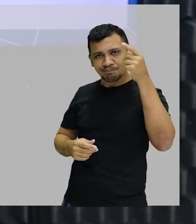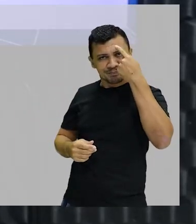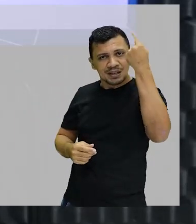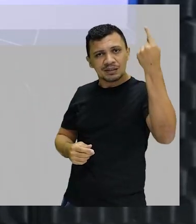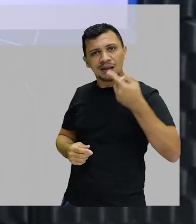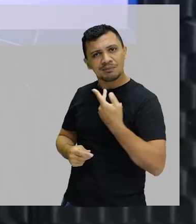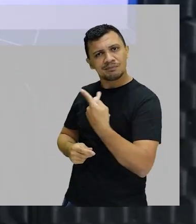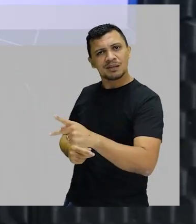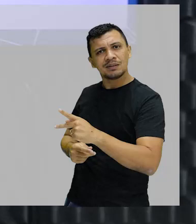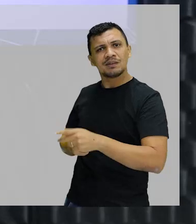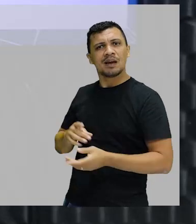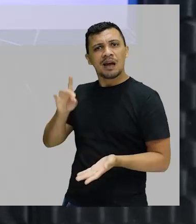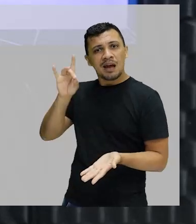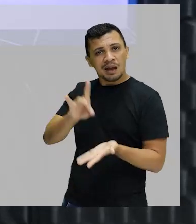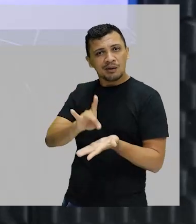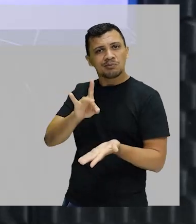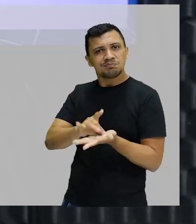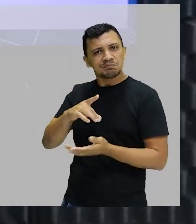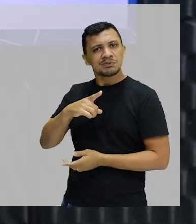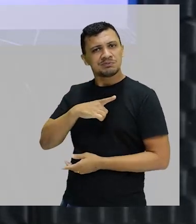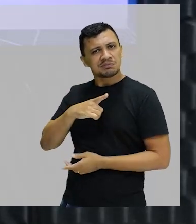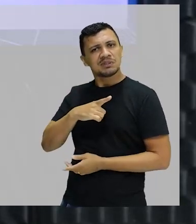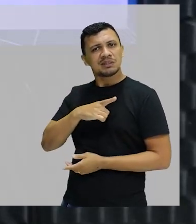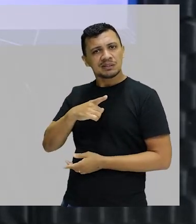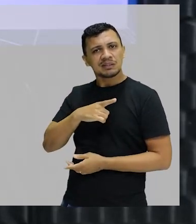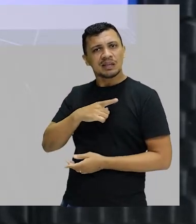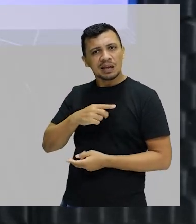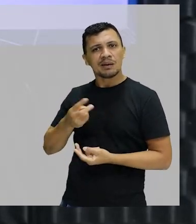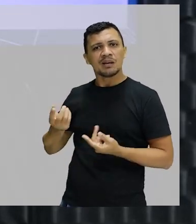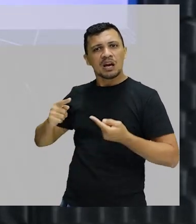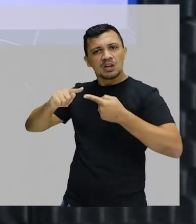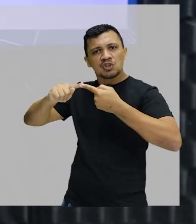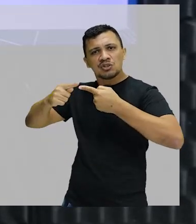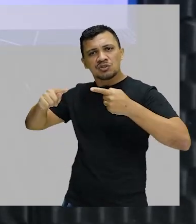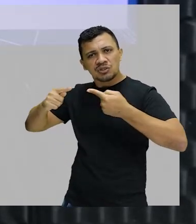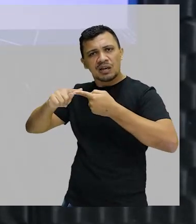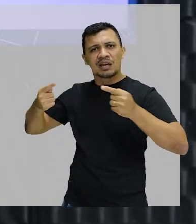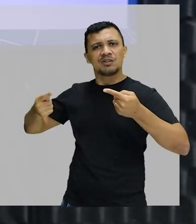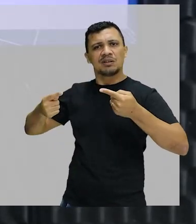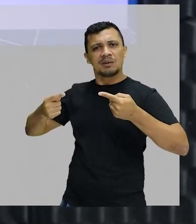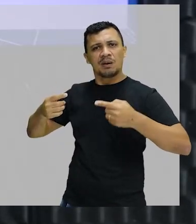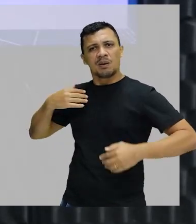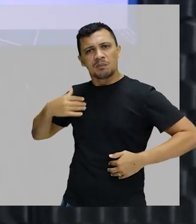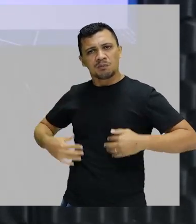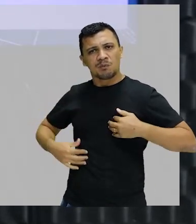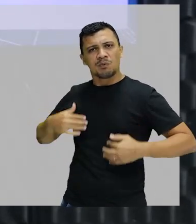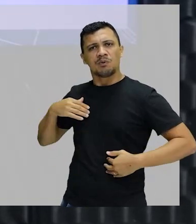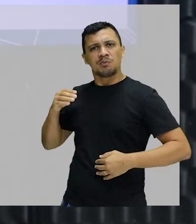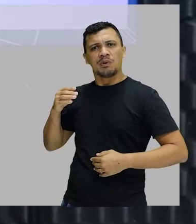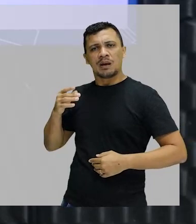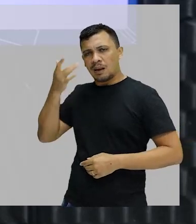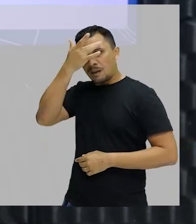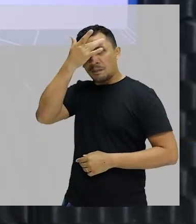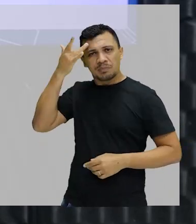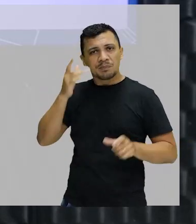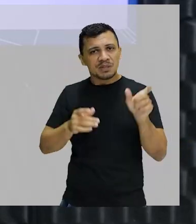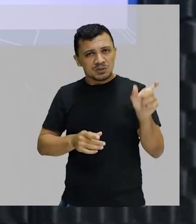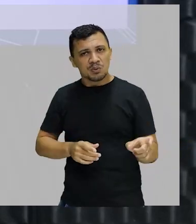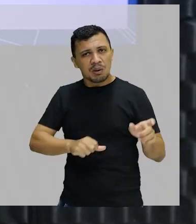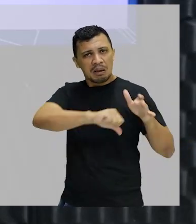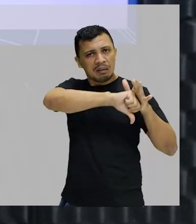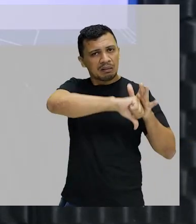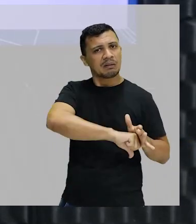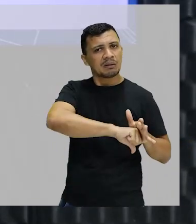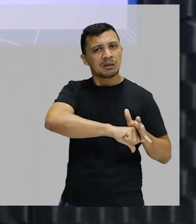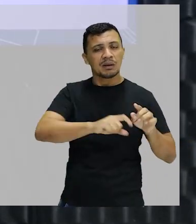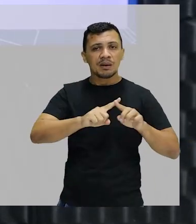realmente existiria uma predisposição genética, biológica, racial para o indivíduo cometer crimes. Mas durante o